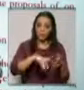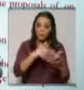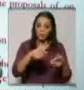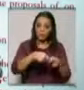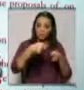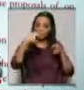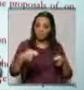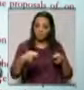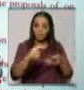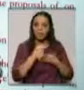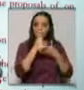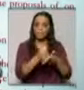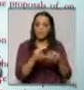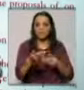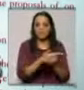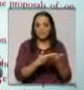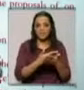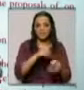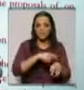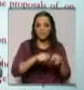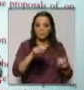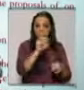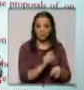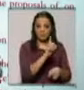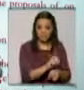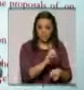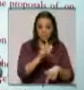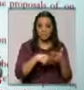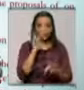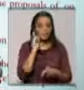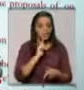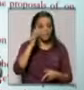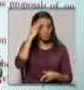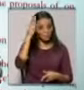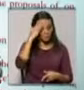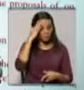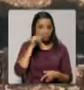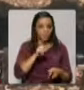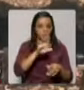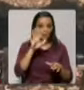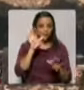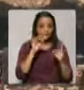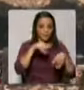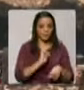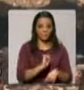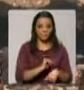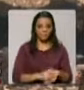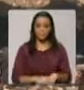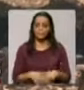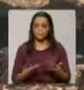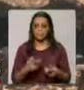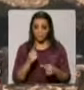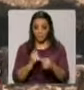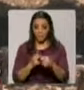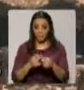do plano de auxílio financeiro durante um período de seis meses após a data prevista para a sua conclusão Ou seja